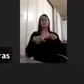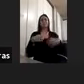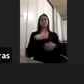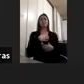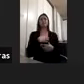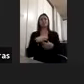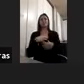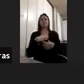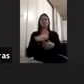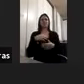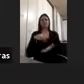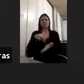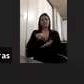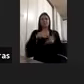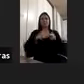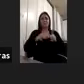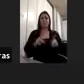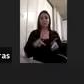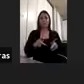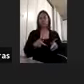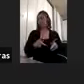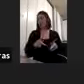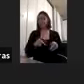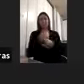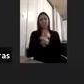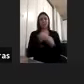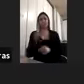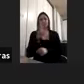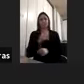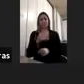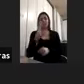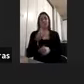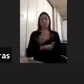joelho, lesionou o ombro. Aí teve bursite nos 2 ombros,